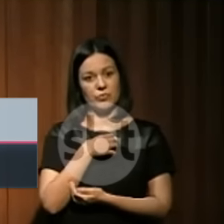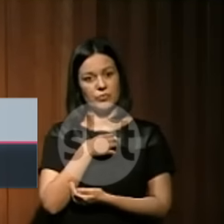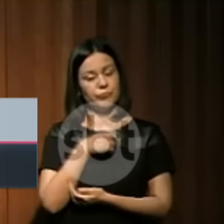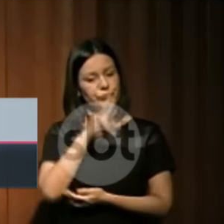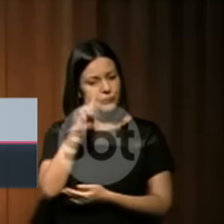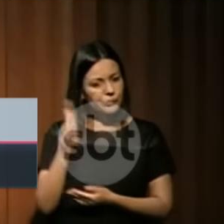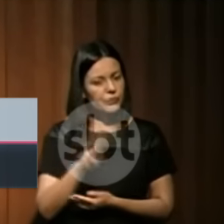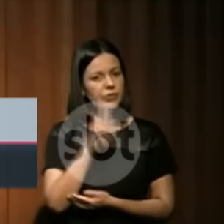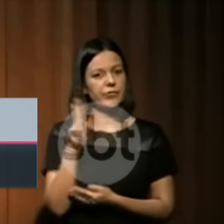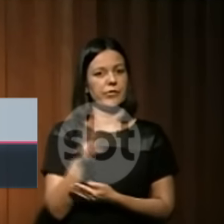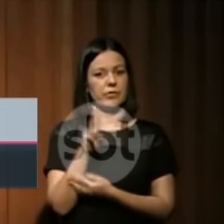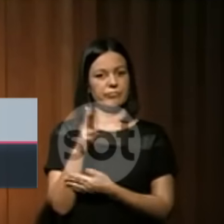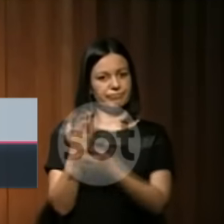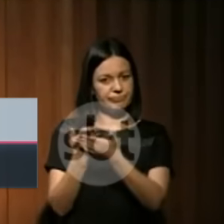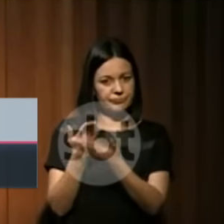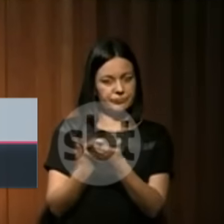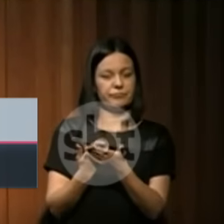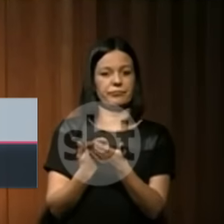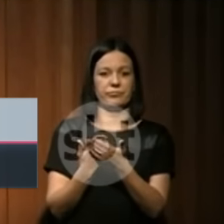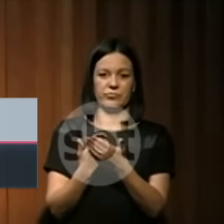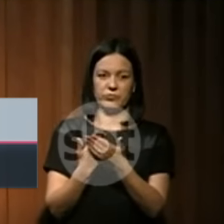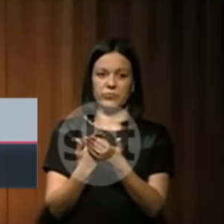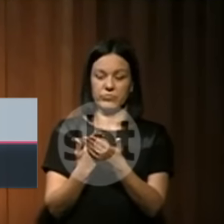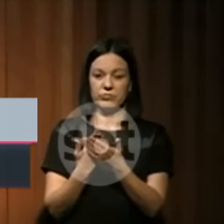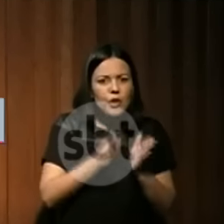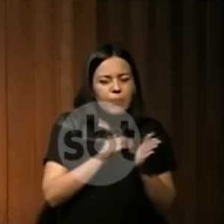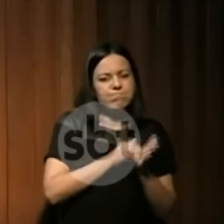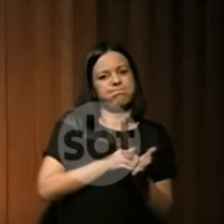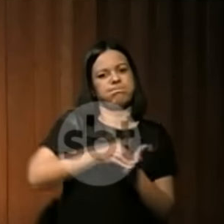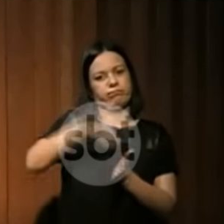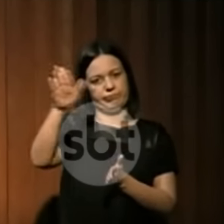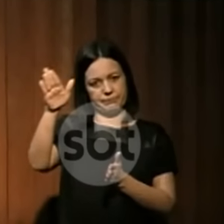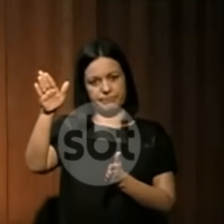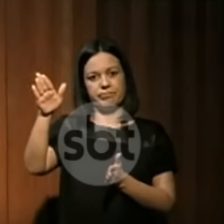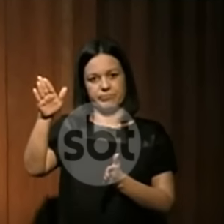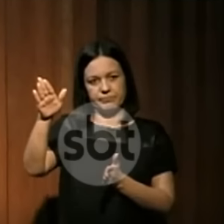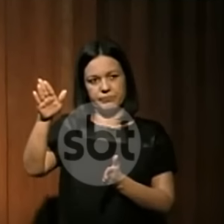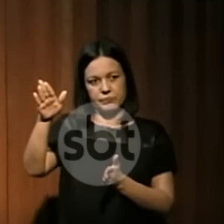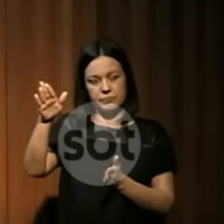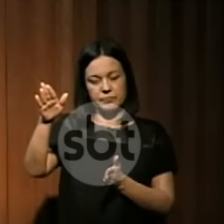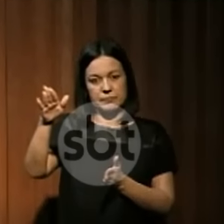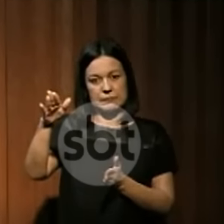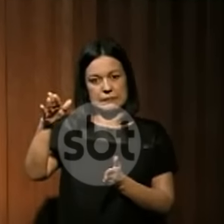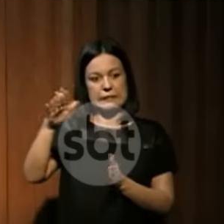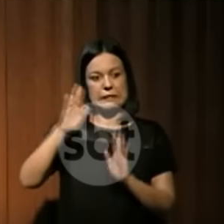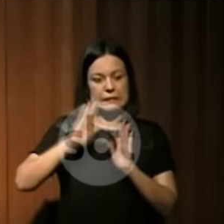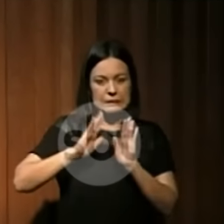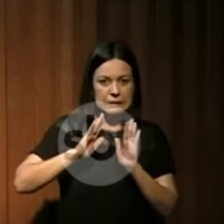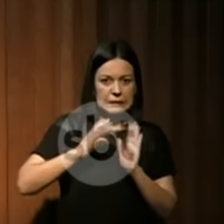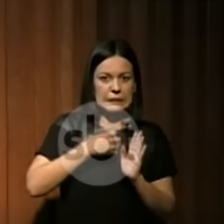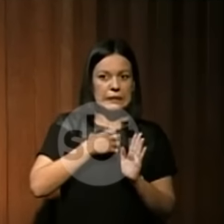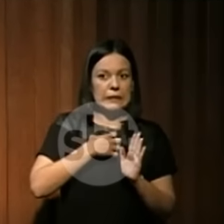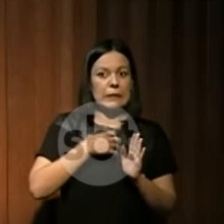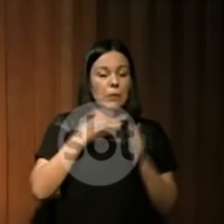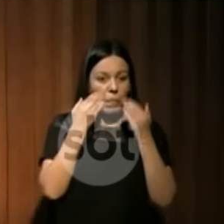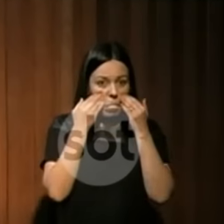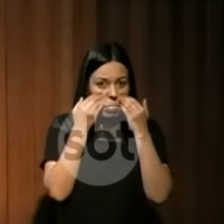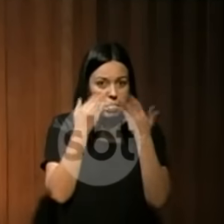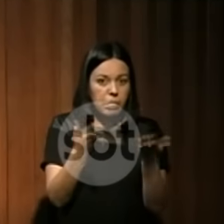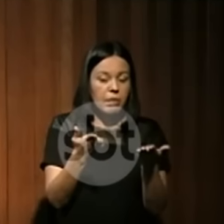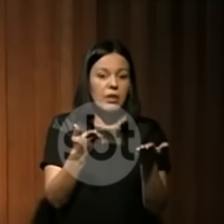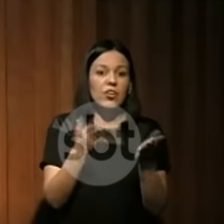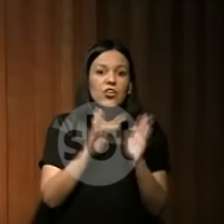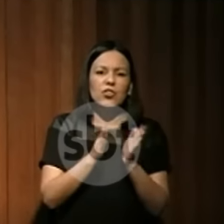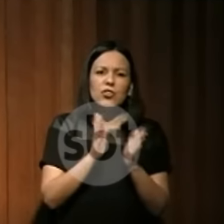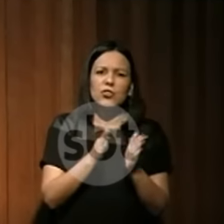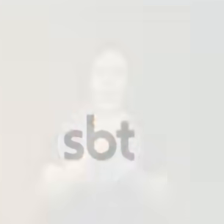que os alunos devem responder criminalmente. Eu não sei como é que passou tanto tempo para se tornar público isso, porque isso foi um fato